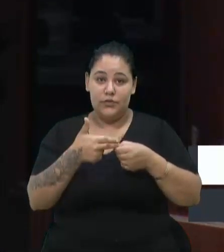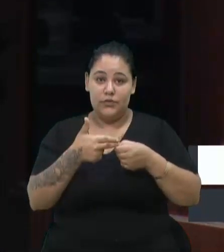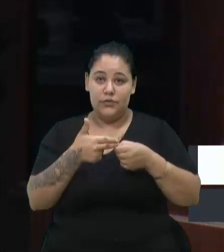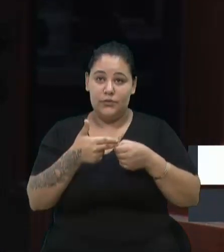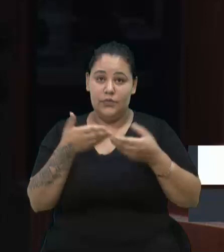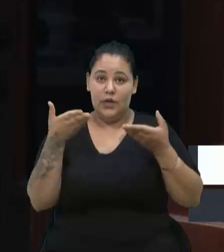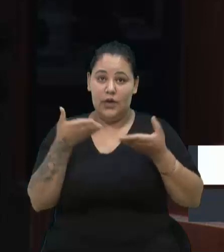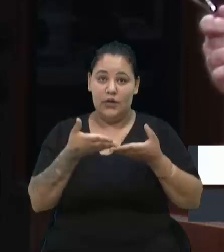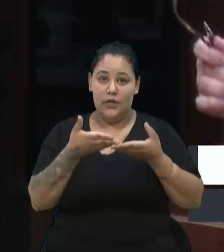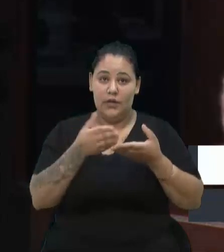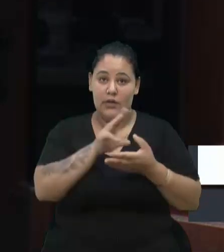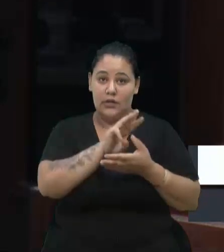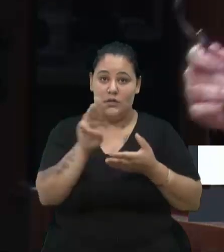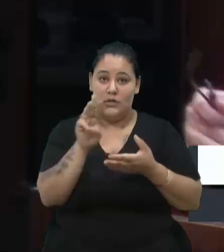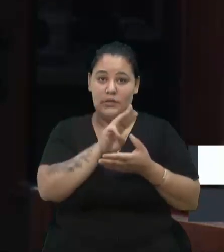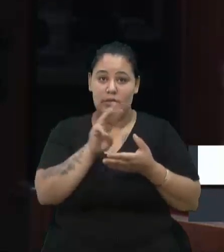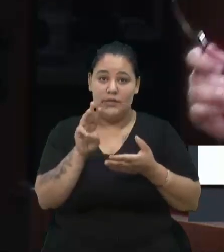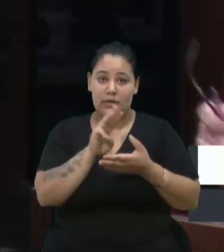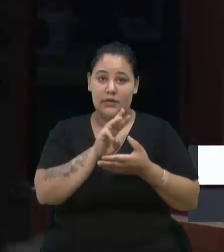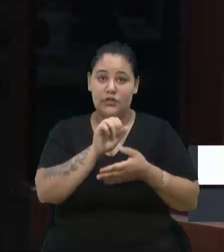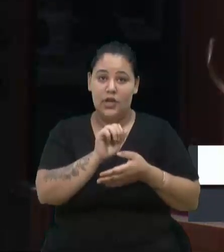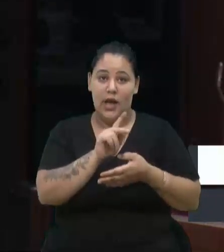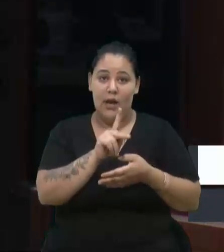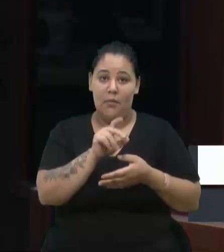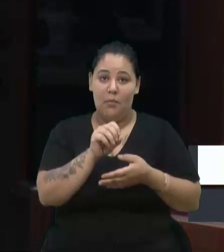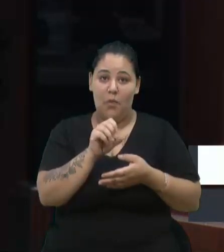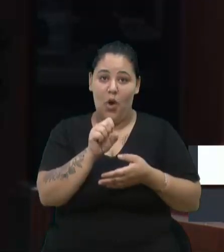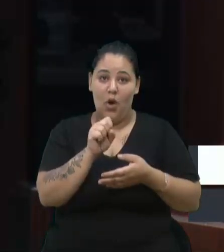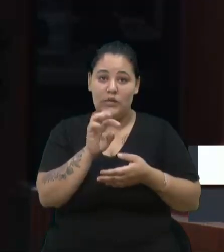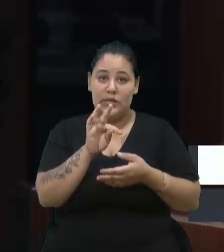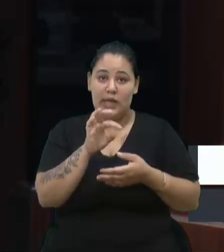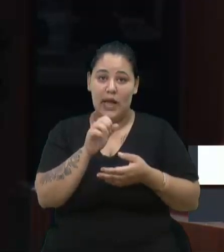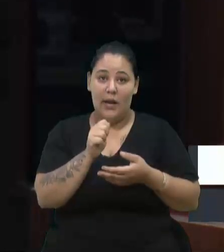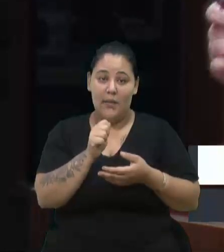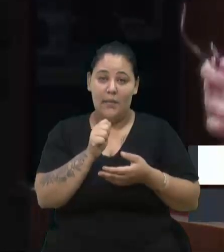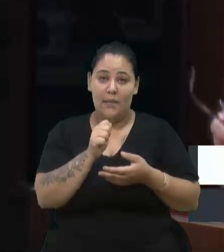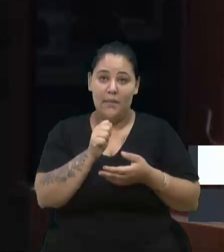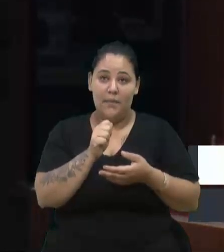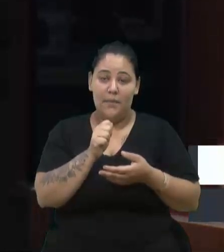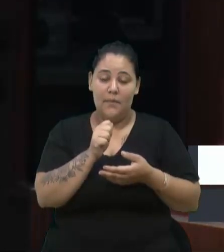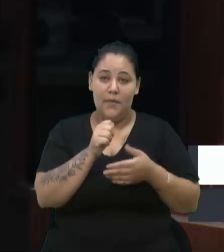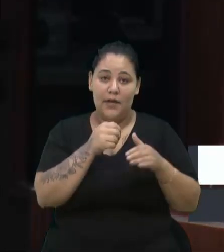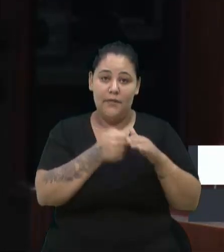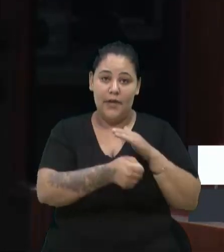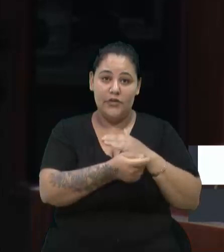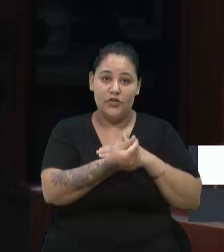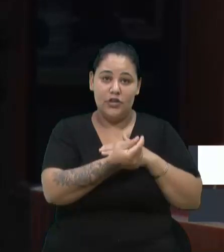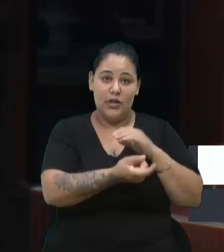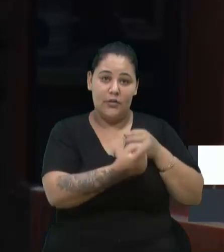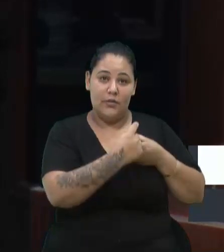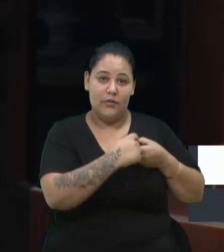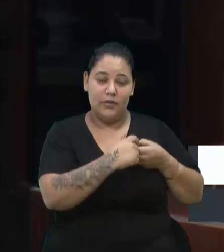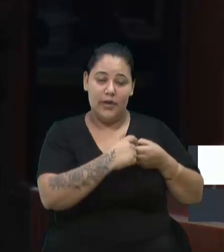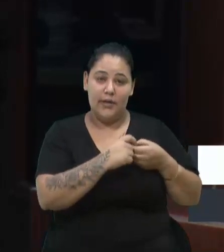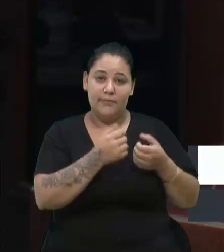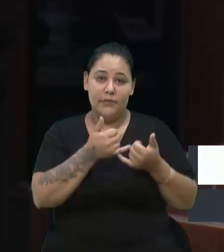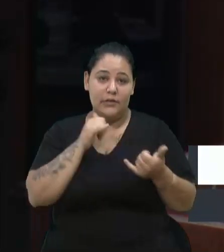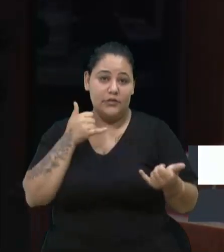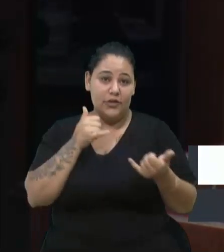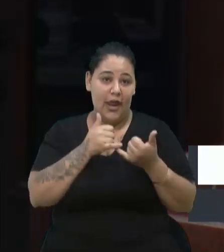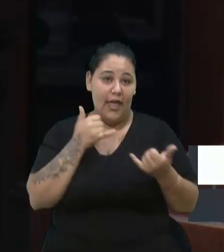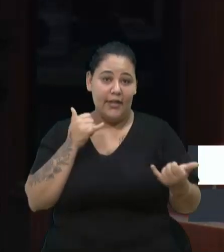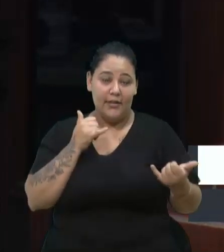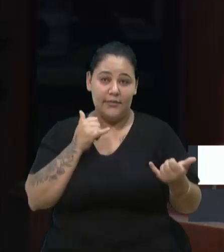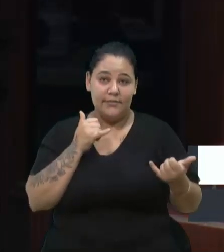site de apostas, e não sei mais o que vai. Energia elétrica. Nesse